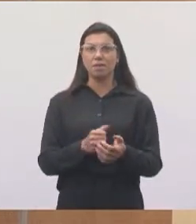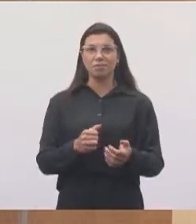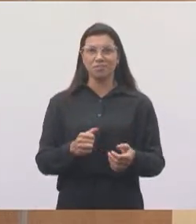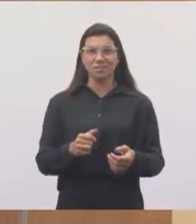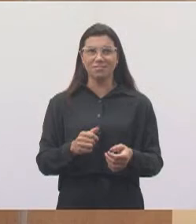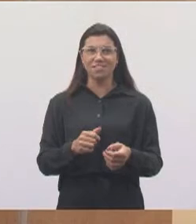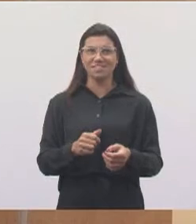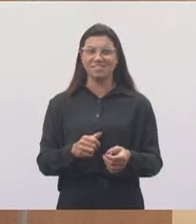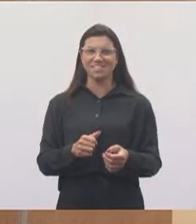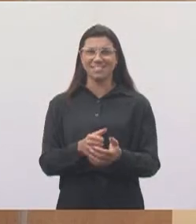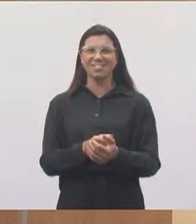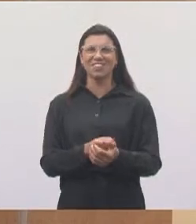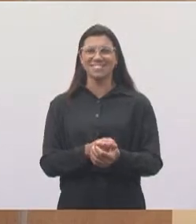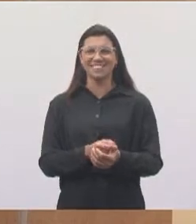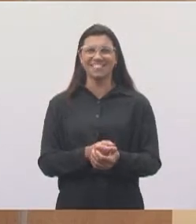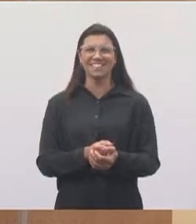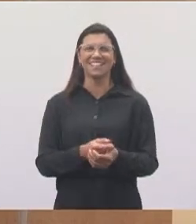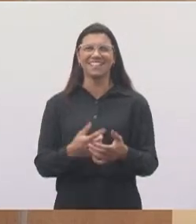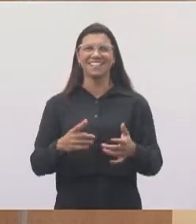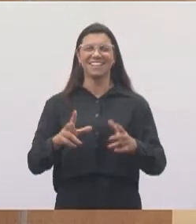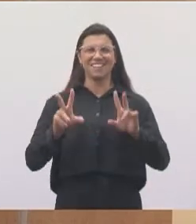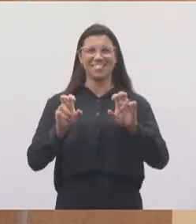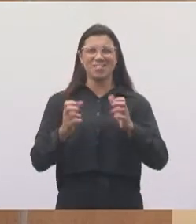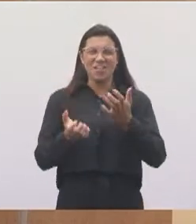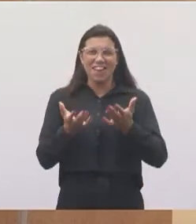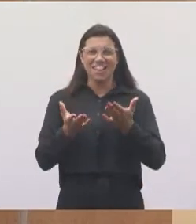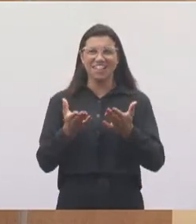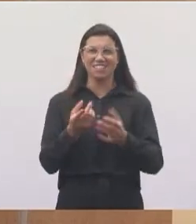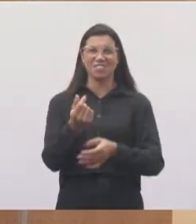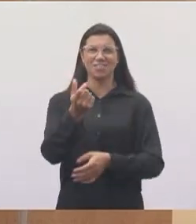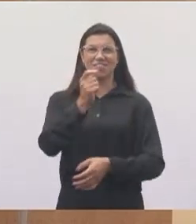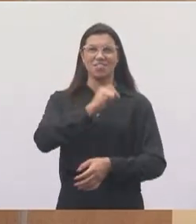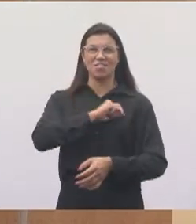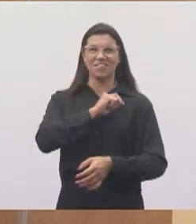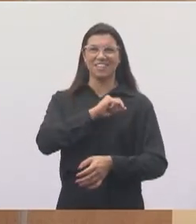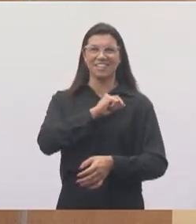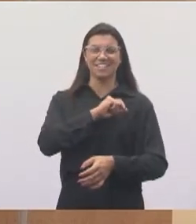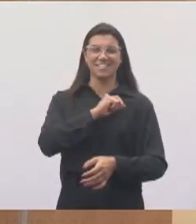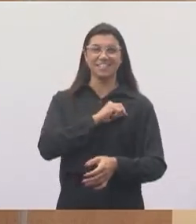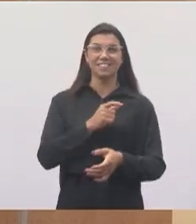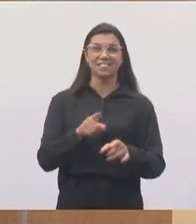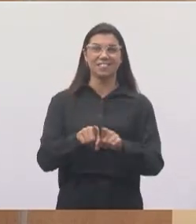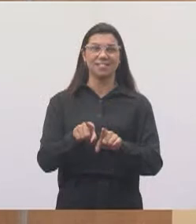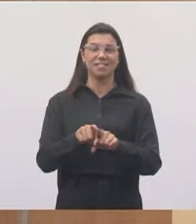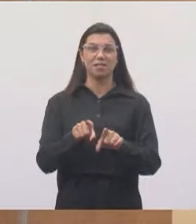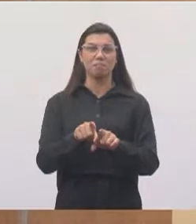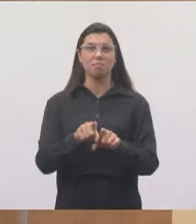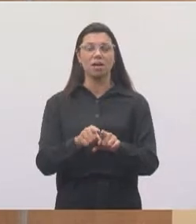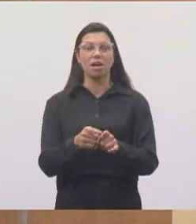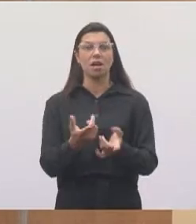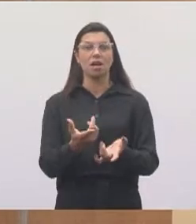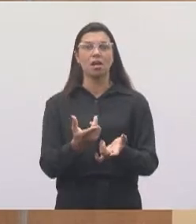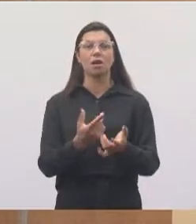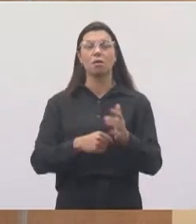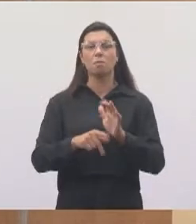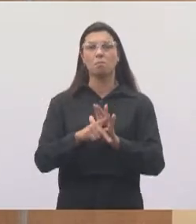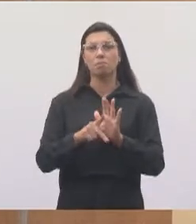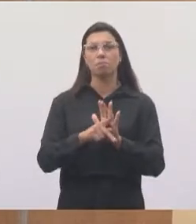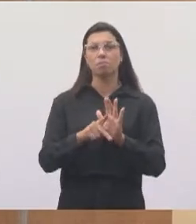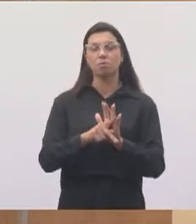atuarial, com a finalidade de garantir o equilíbrio financeiro e atuarial do regime próprio de